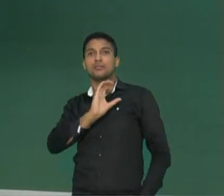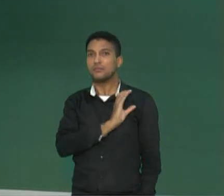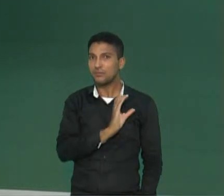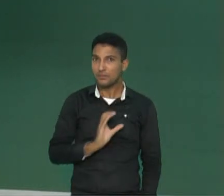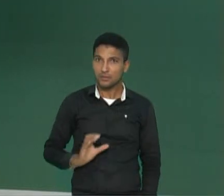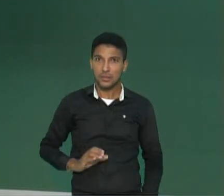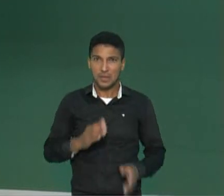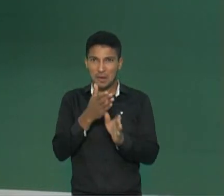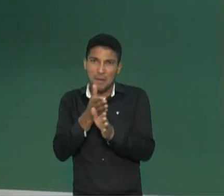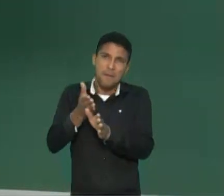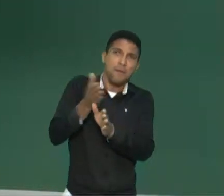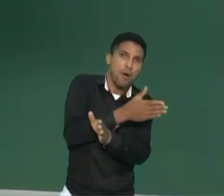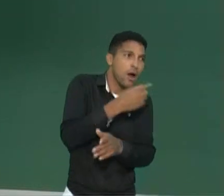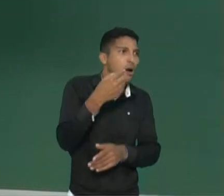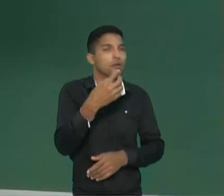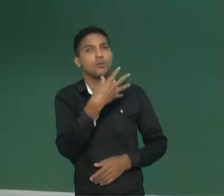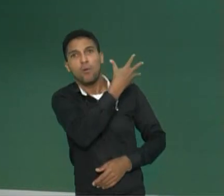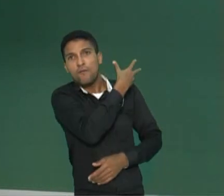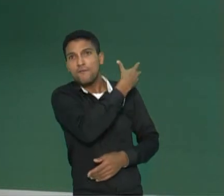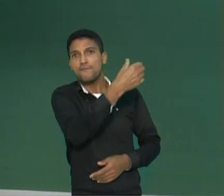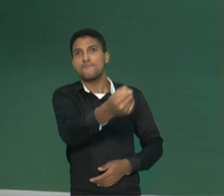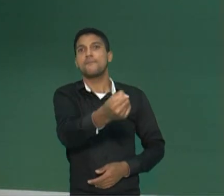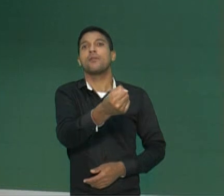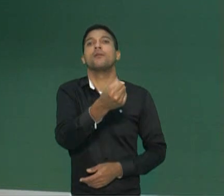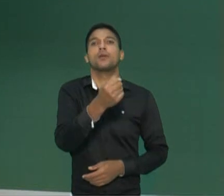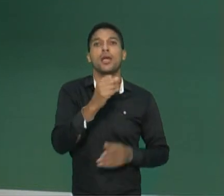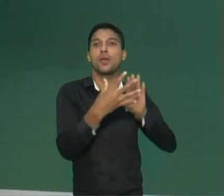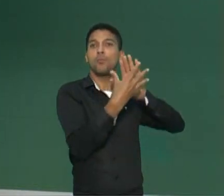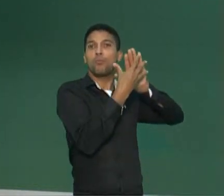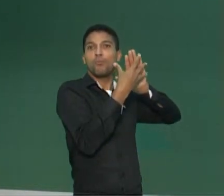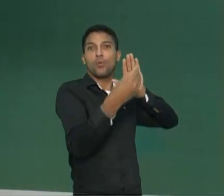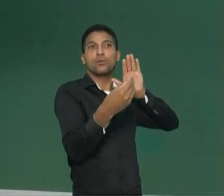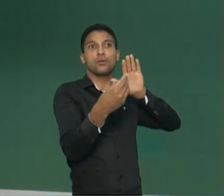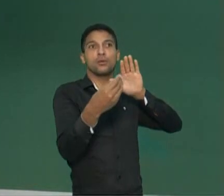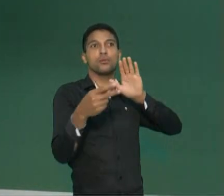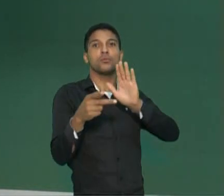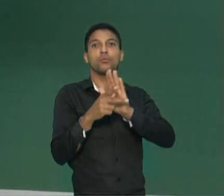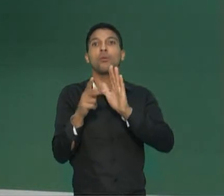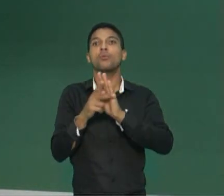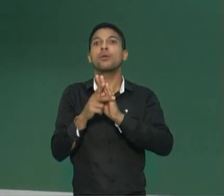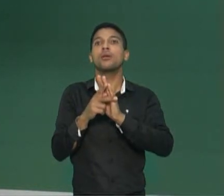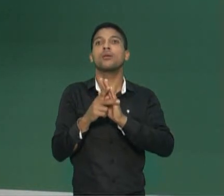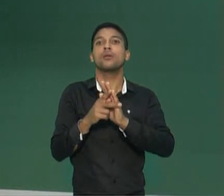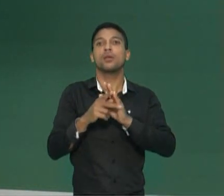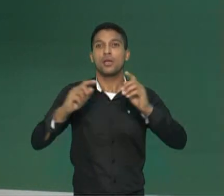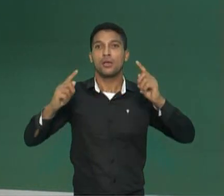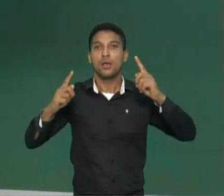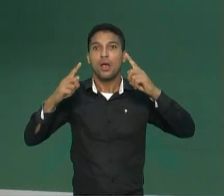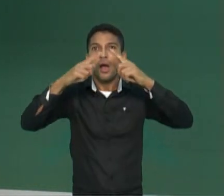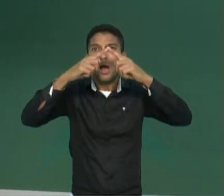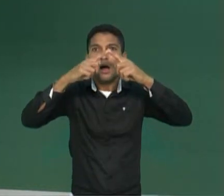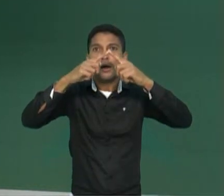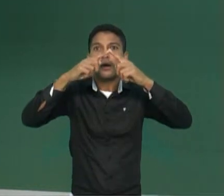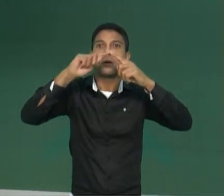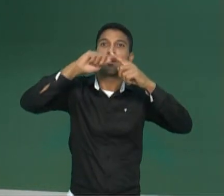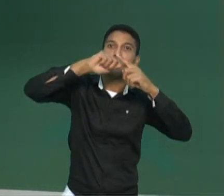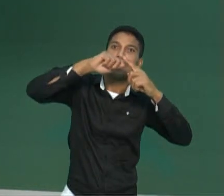todo em pedra, com uma cúpula utilizando o arco romano, aí que você vai buscar a ideia do romano, tá?